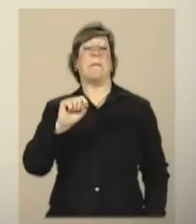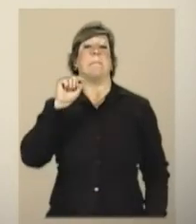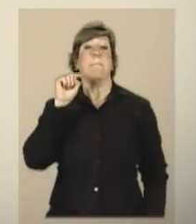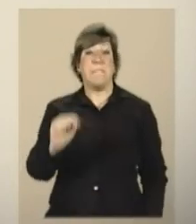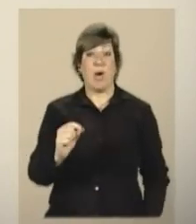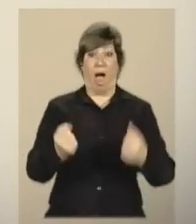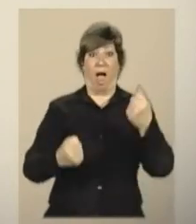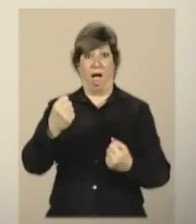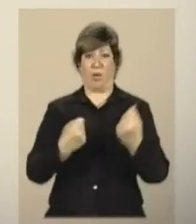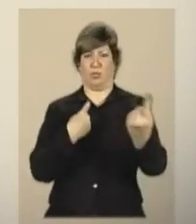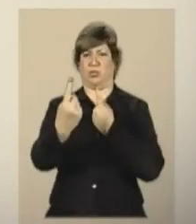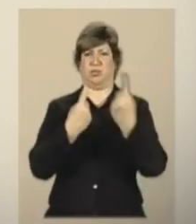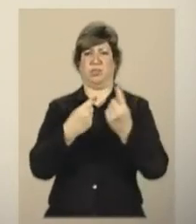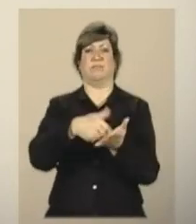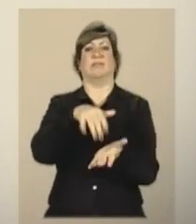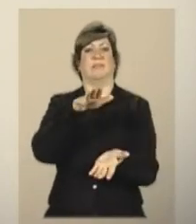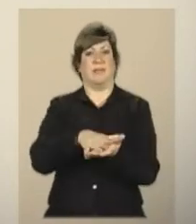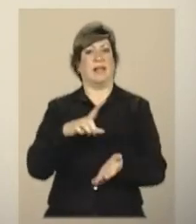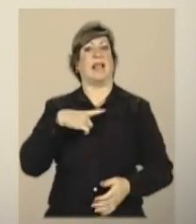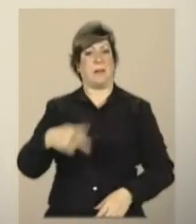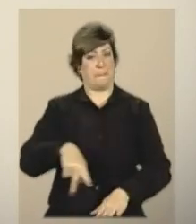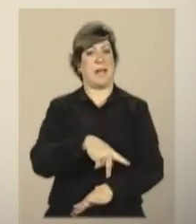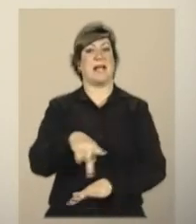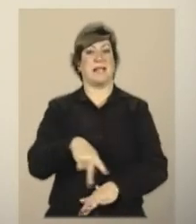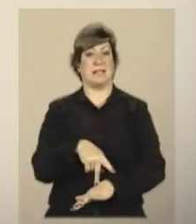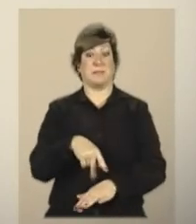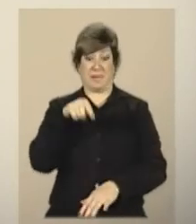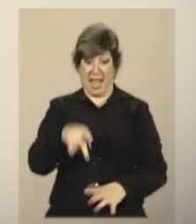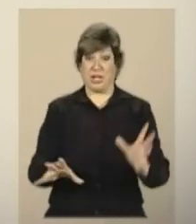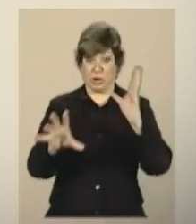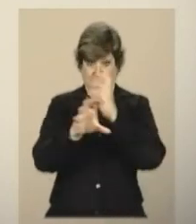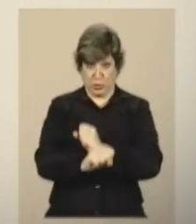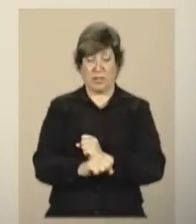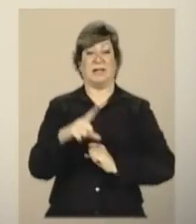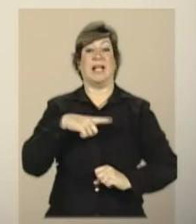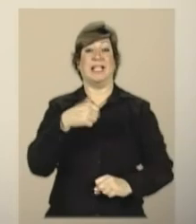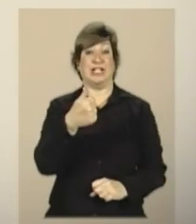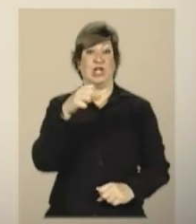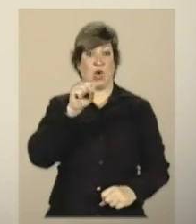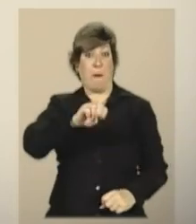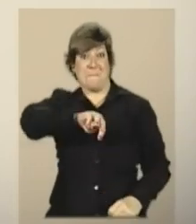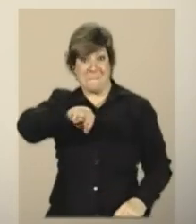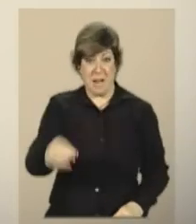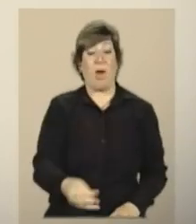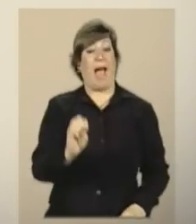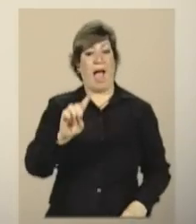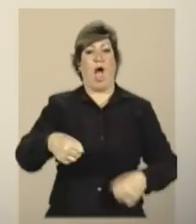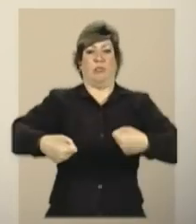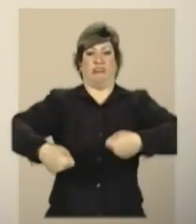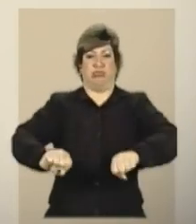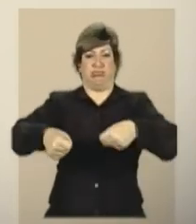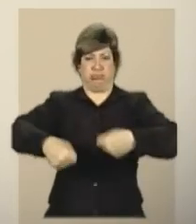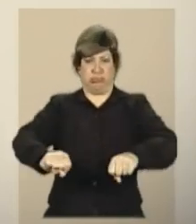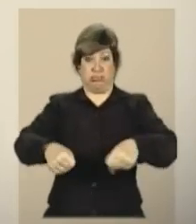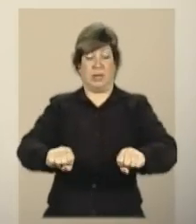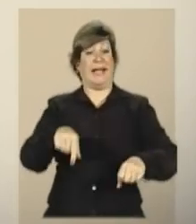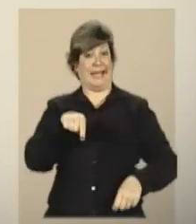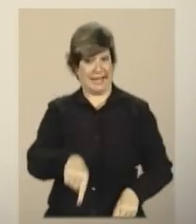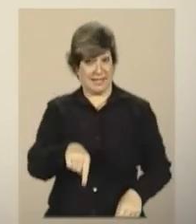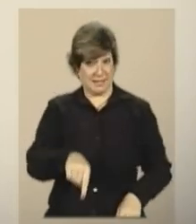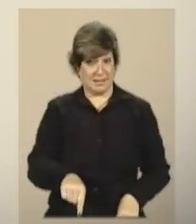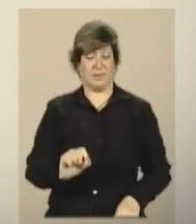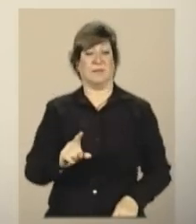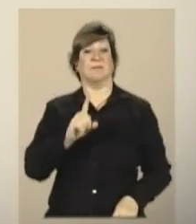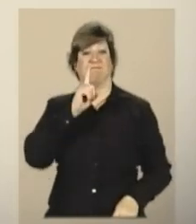mil veículos registrados no país desse Total 18 milhões são motocicletas isso